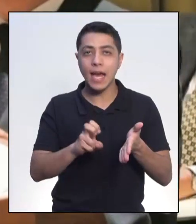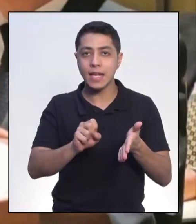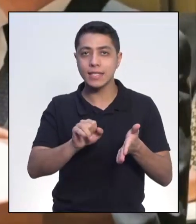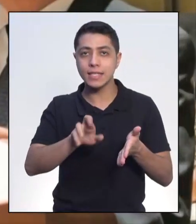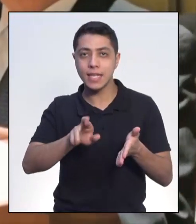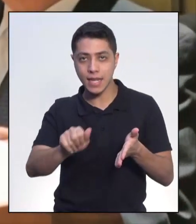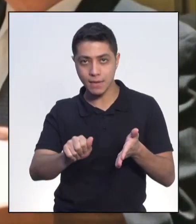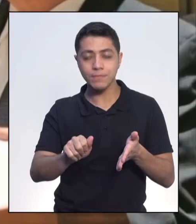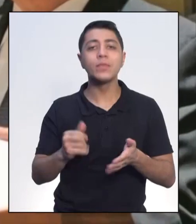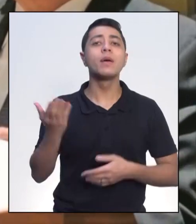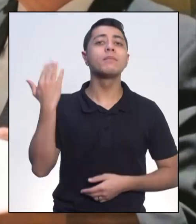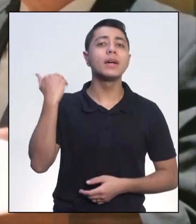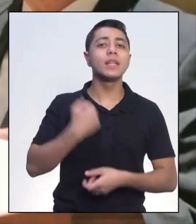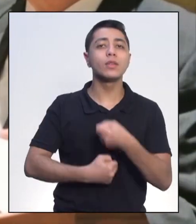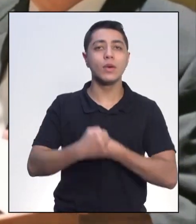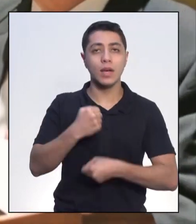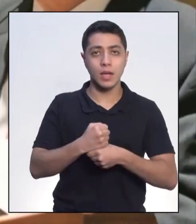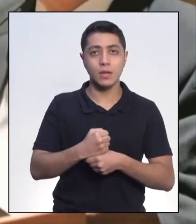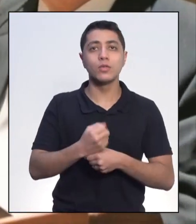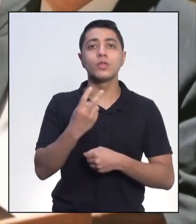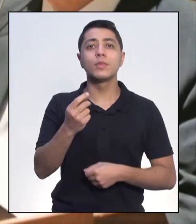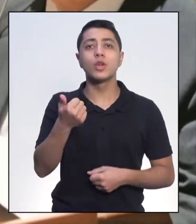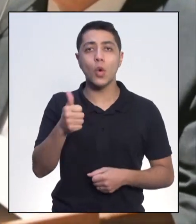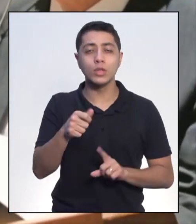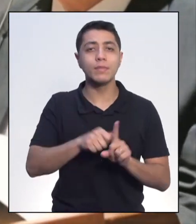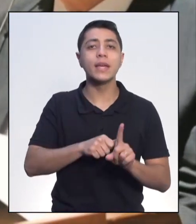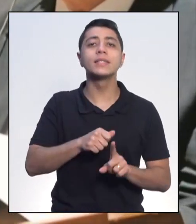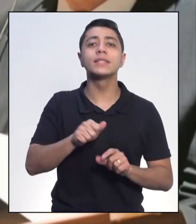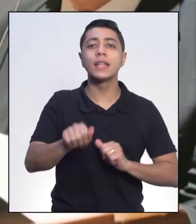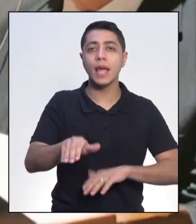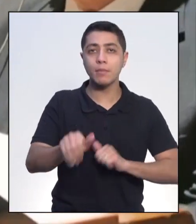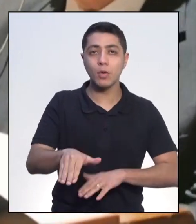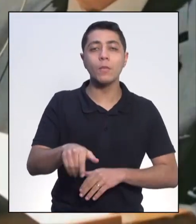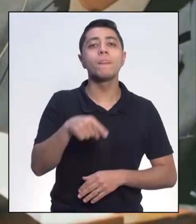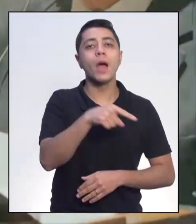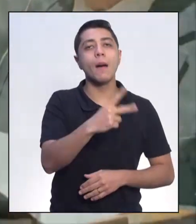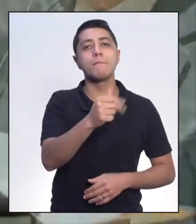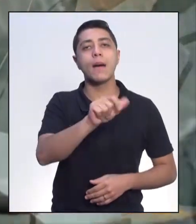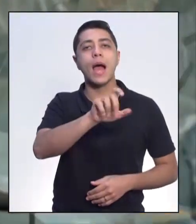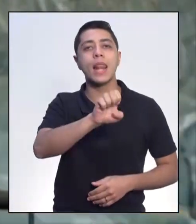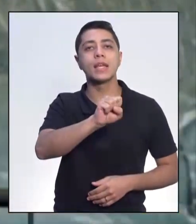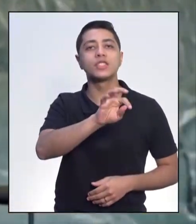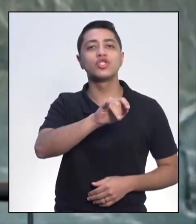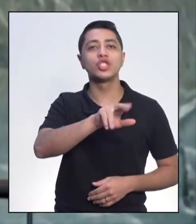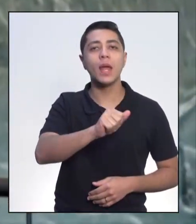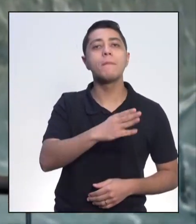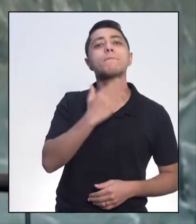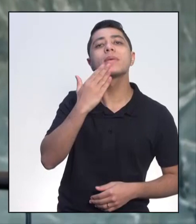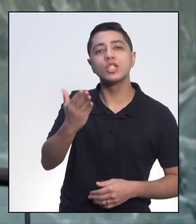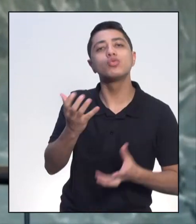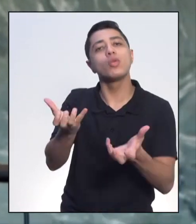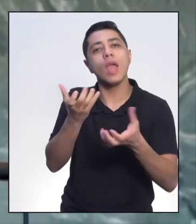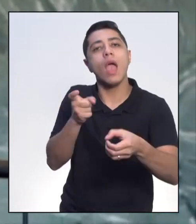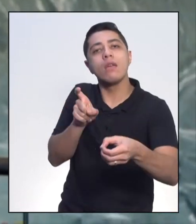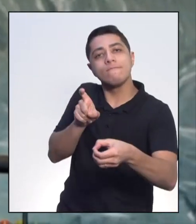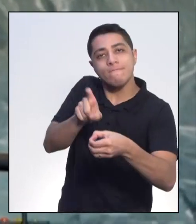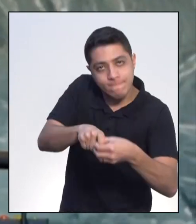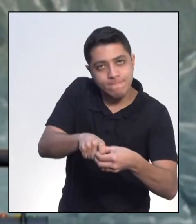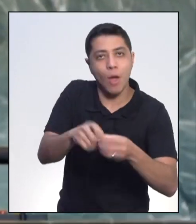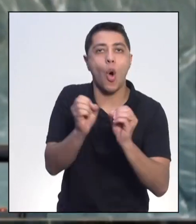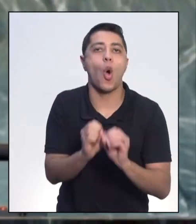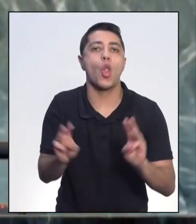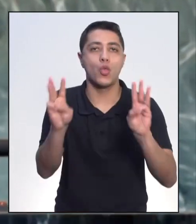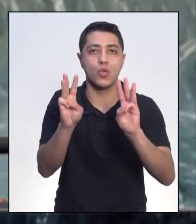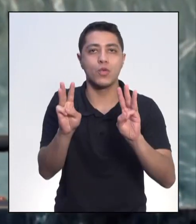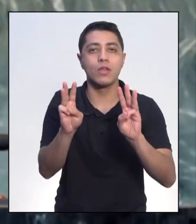de 2011, a Palestina fez um pedido para se tornar um Estado-membro da ONU. Enquanto a recomendação do Conselho de Segurança exigida